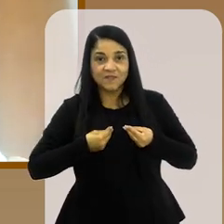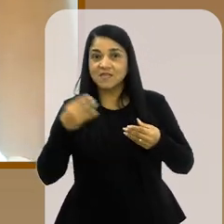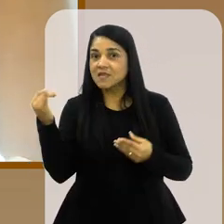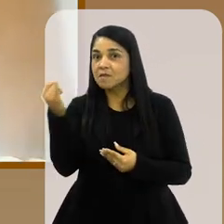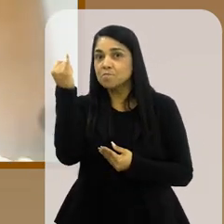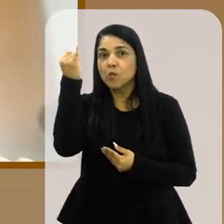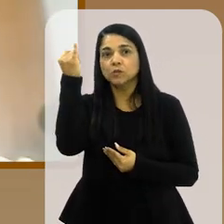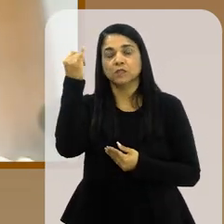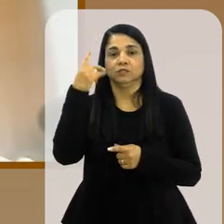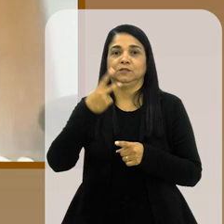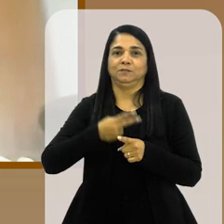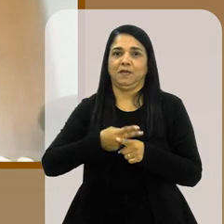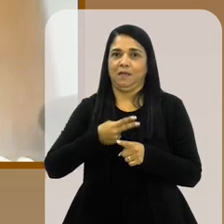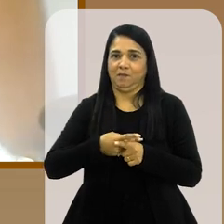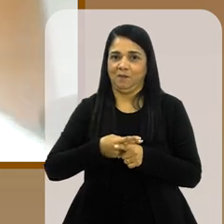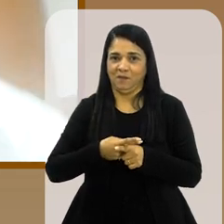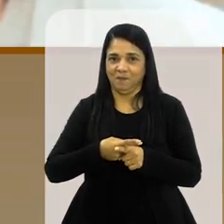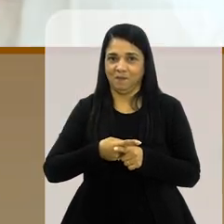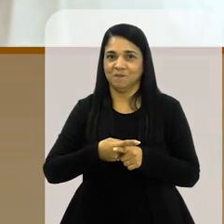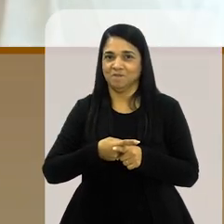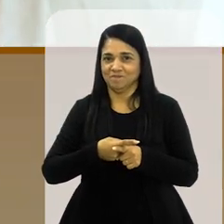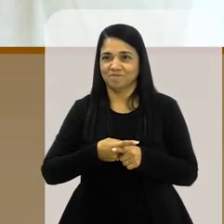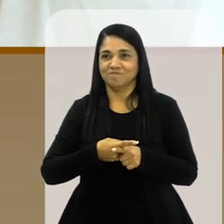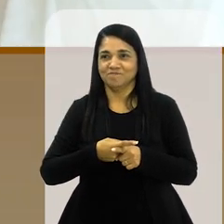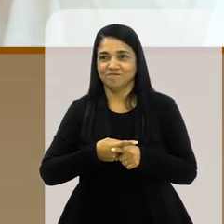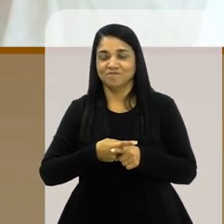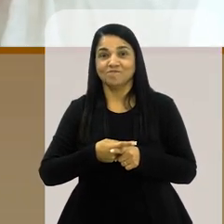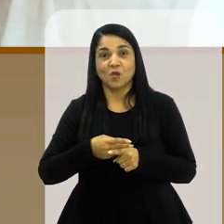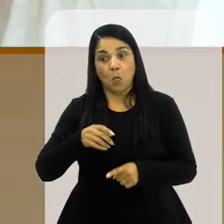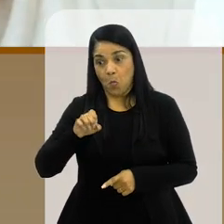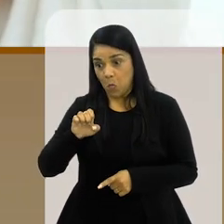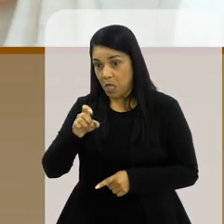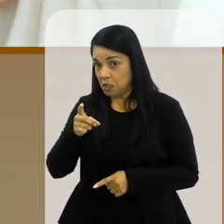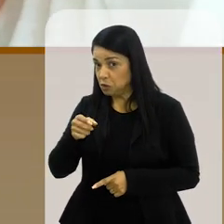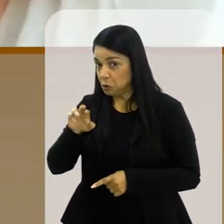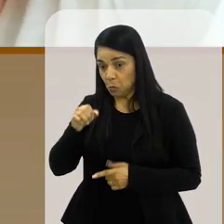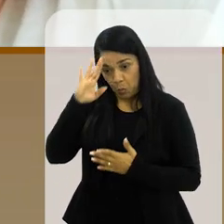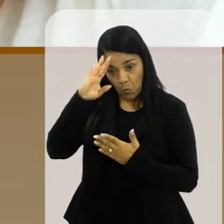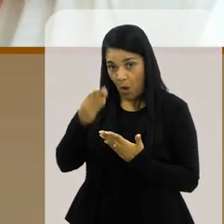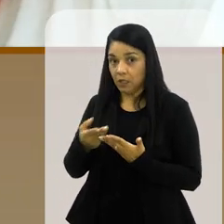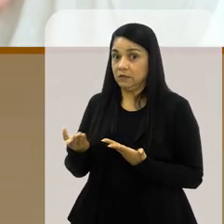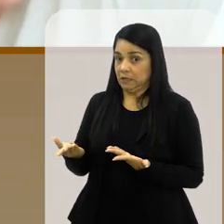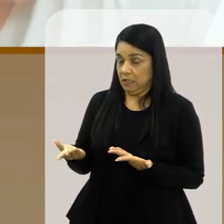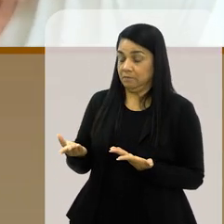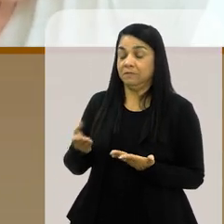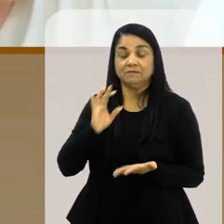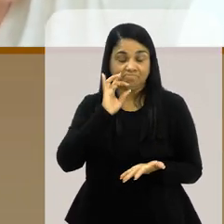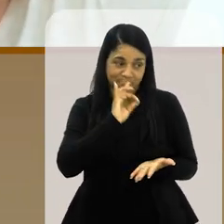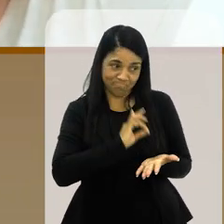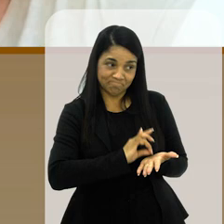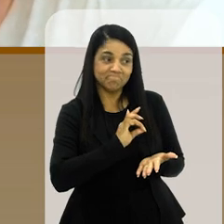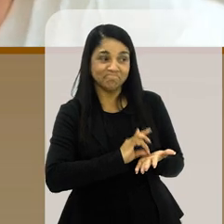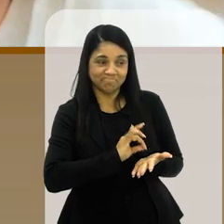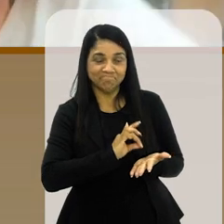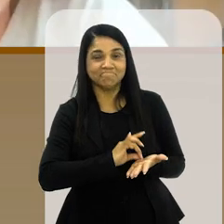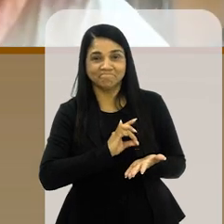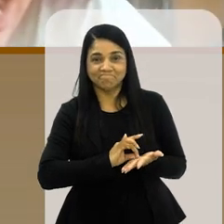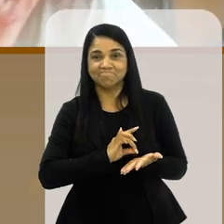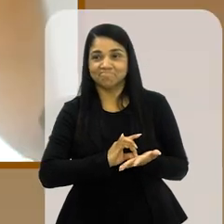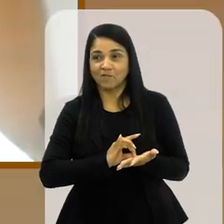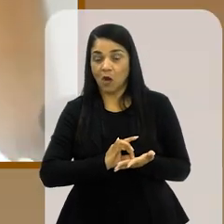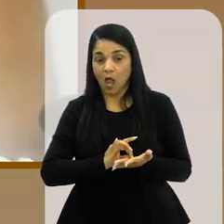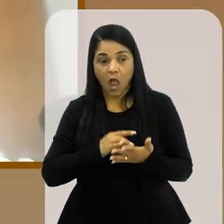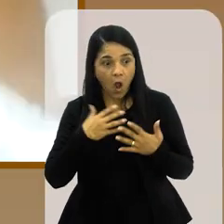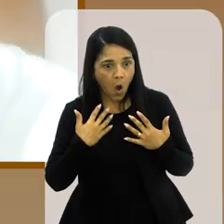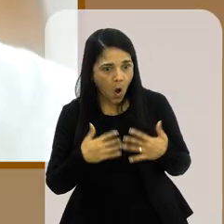importante que é. É incrível, teu próprio editor não acreditar. Mas era pura verdade. Ela ficou,